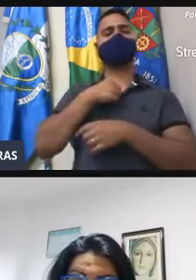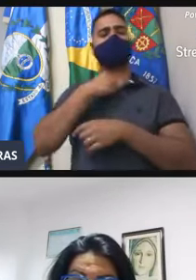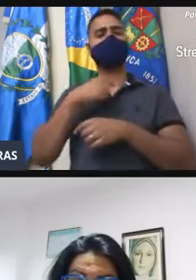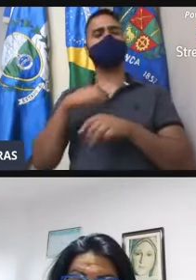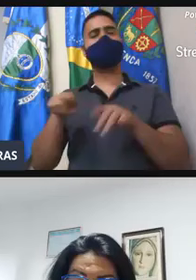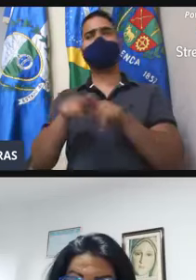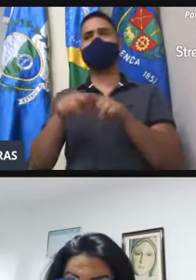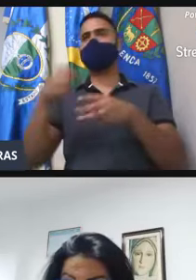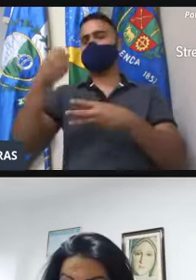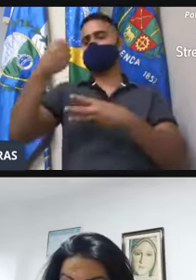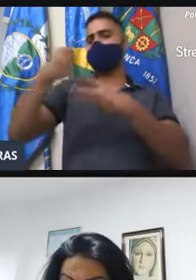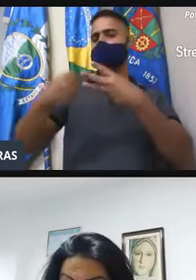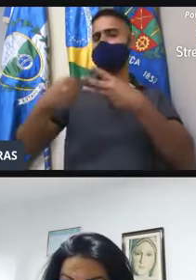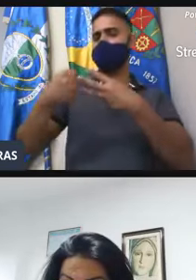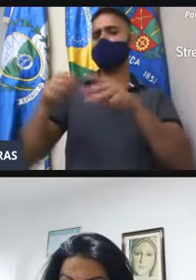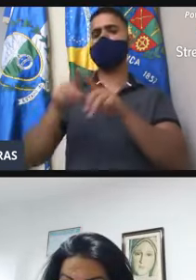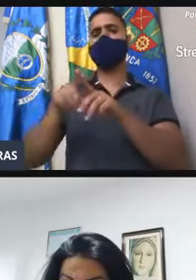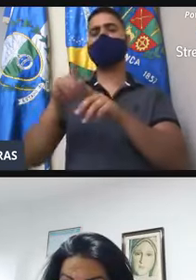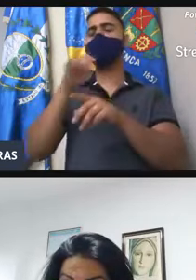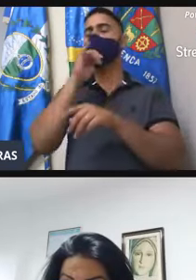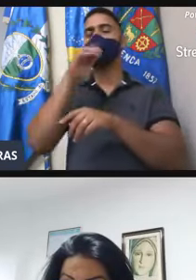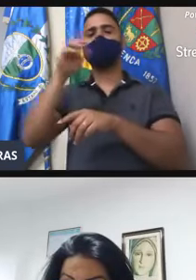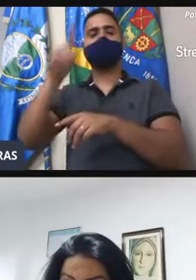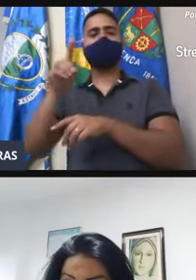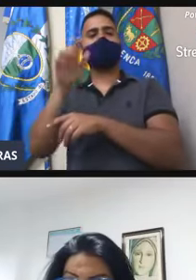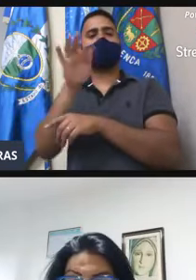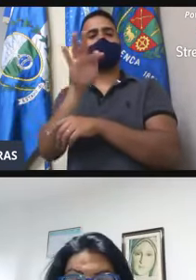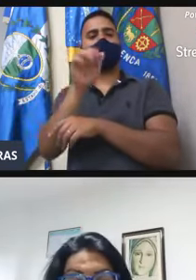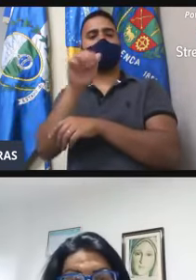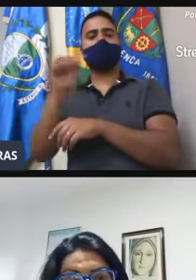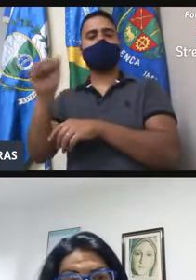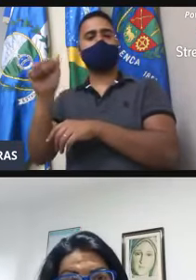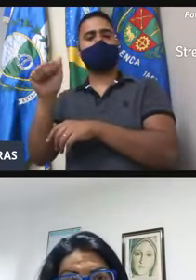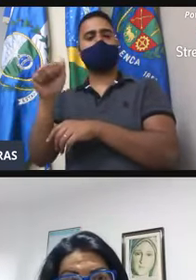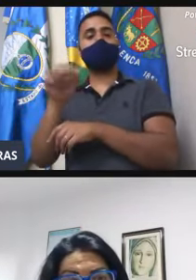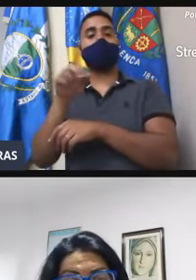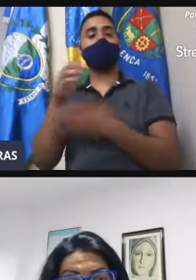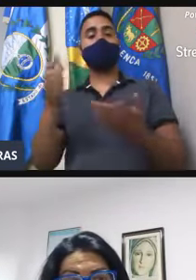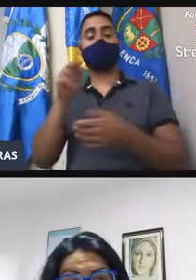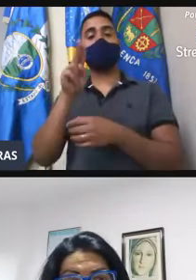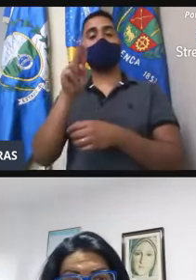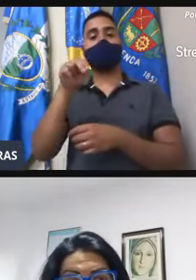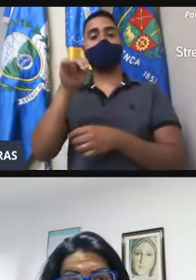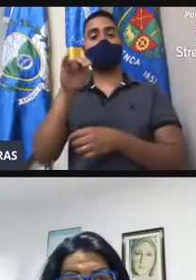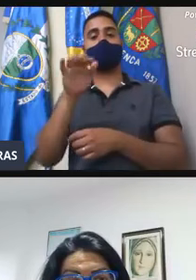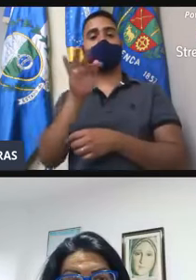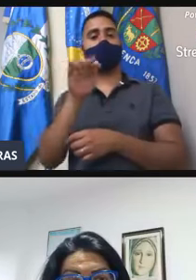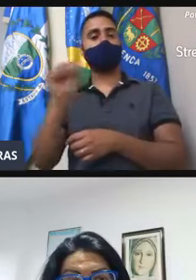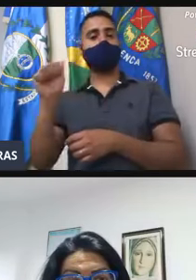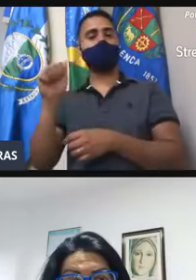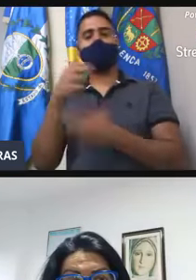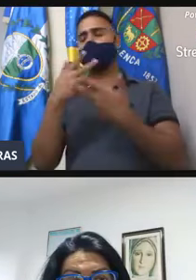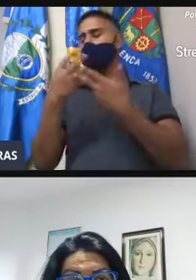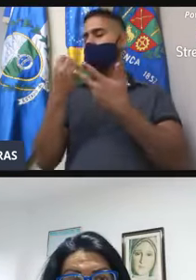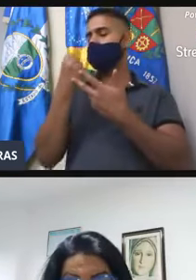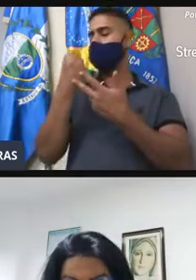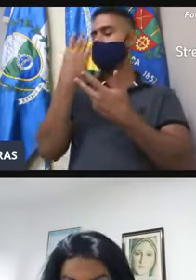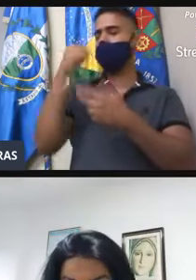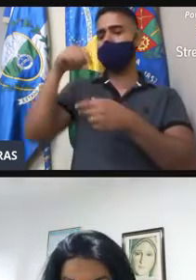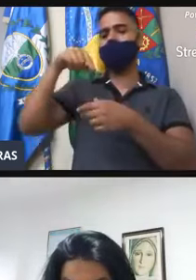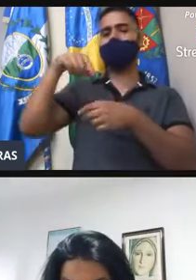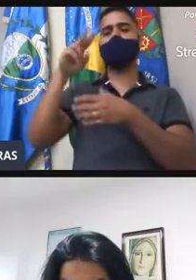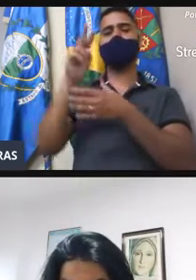também a direção da Fundação, hoje Unifaá, que é uma bênção dentro do município de